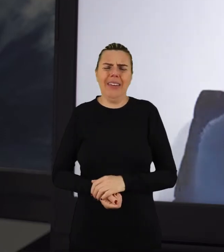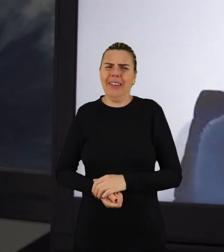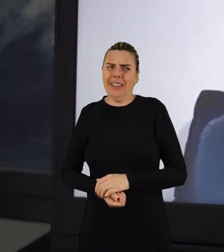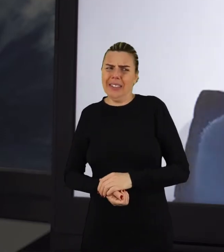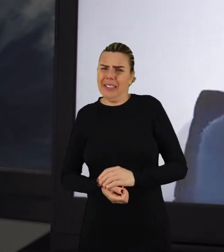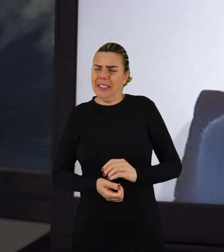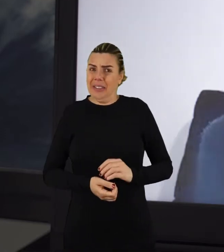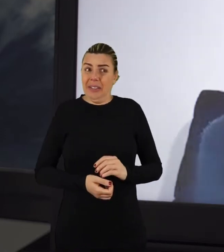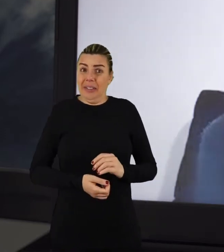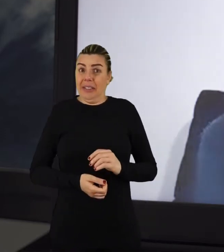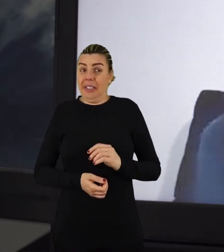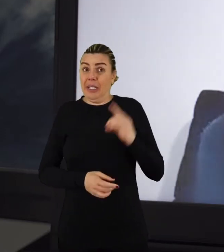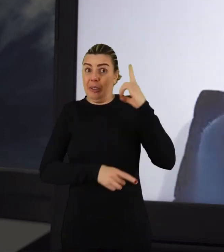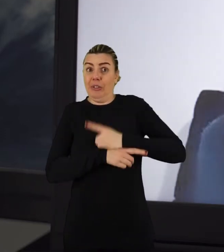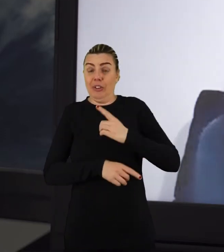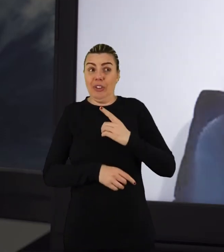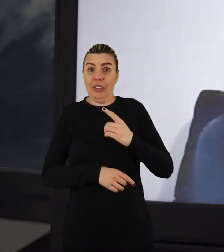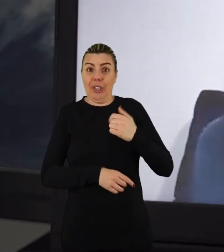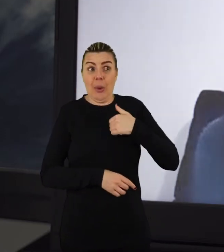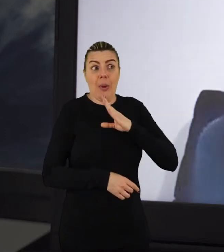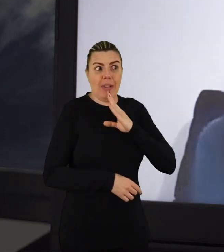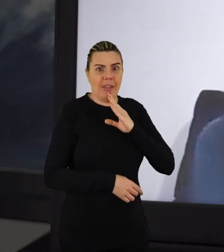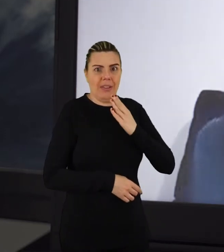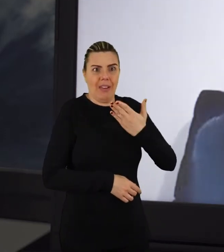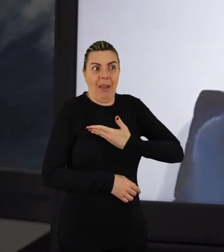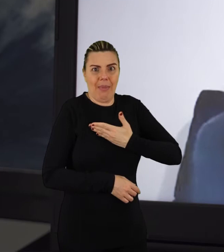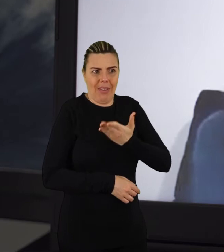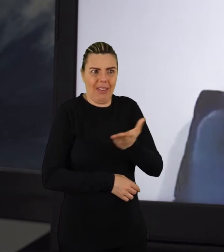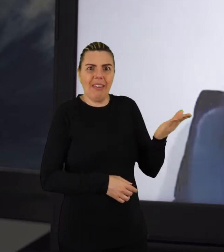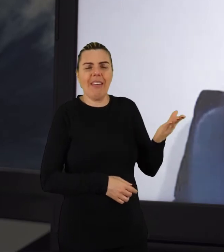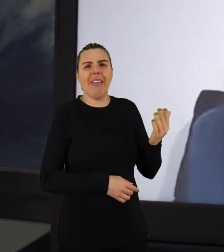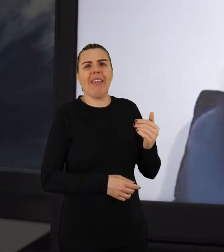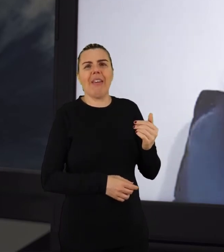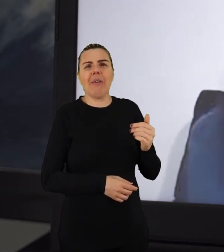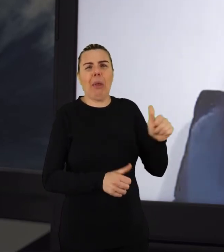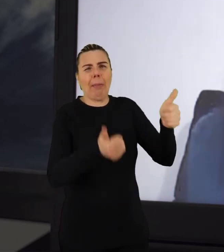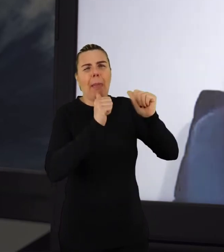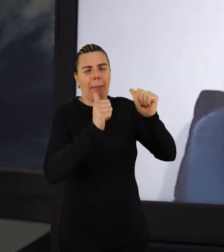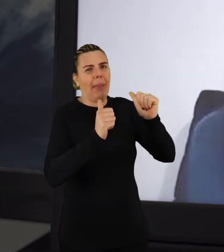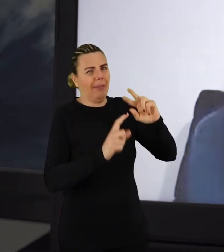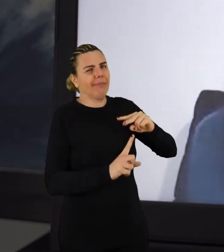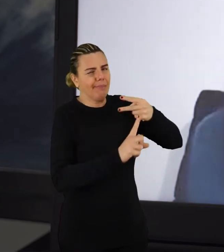naquele dia, no dia que a gente se conheceu, os amigos dele beberam um pouco demais, sabe?